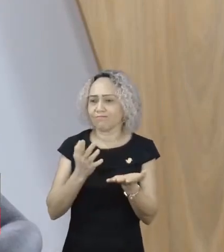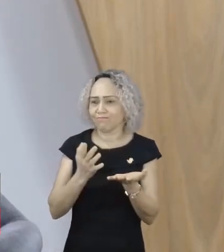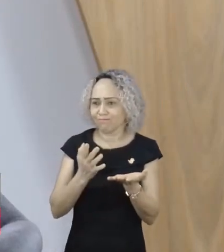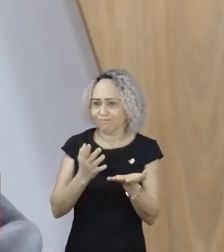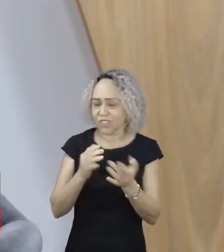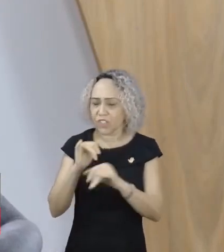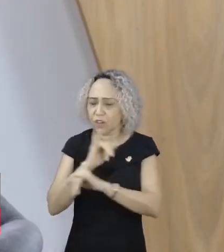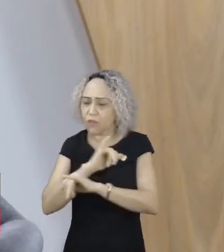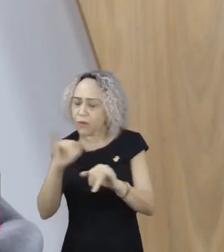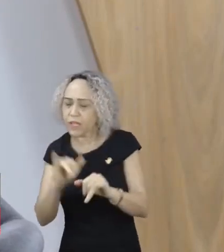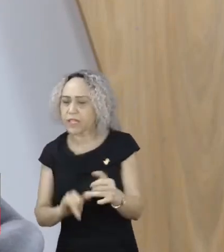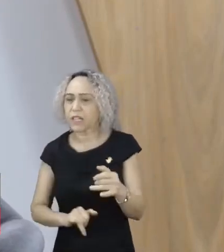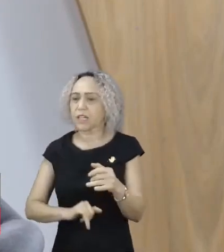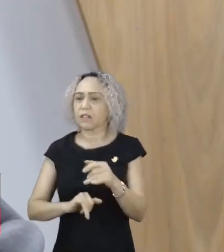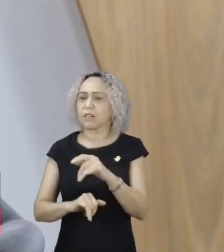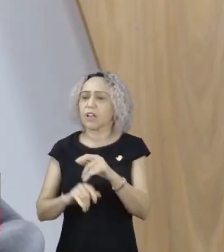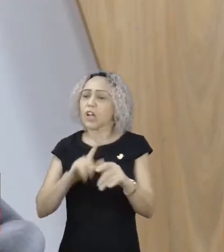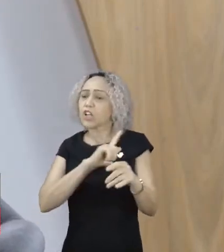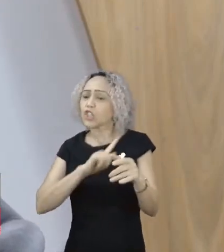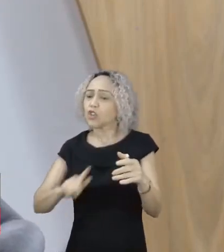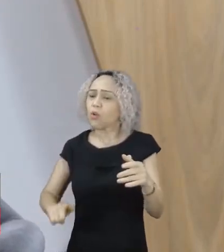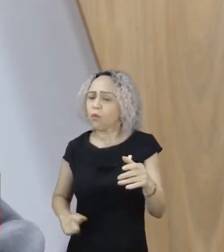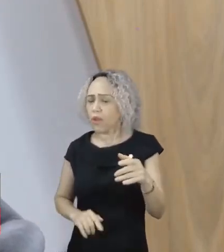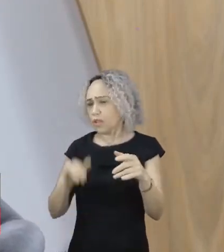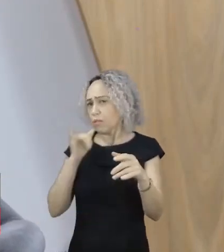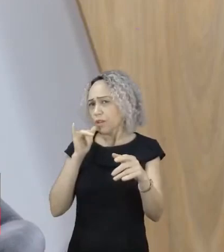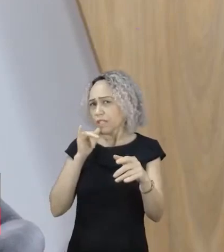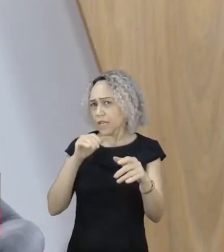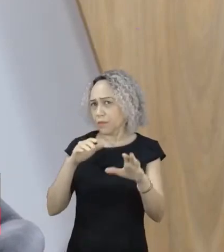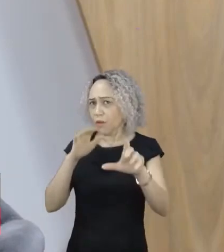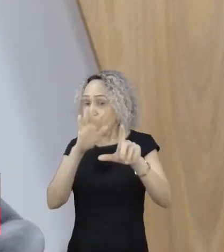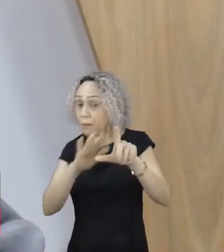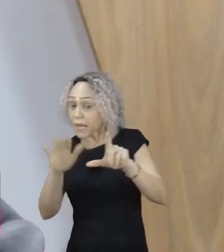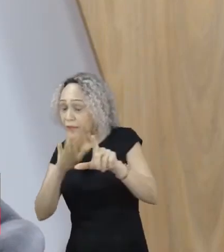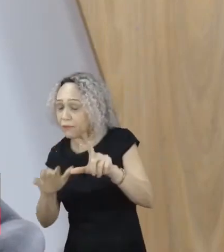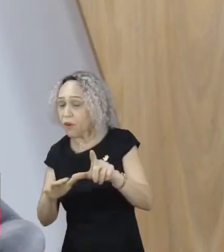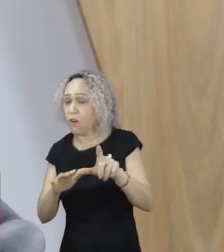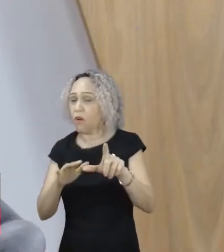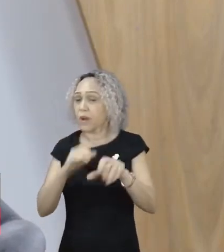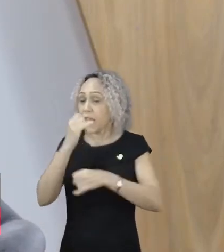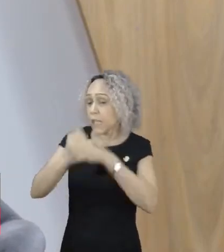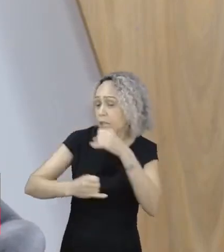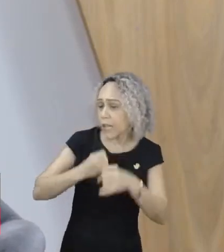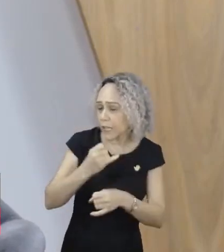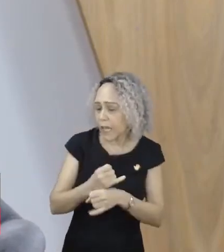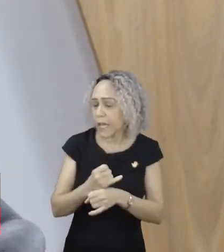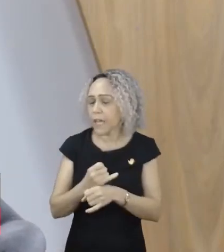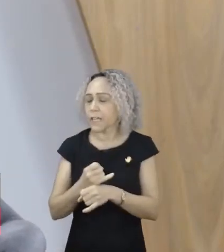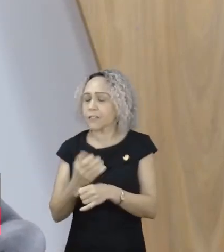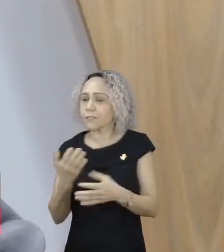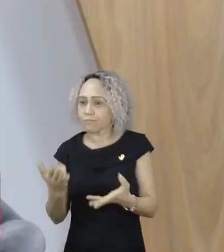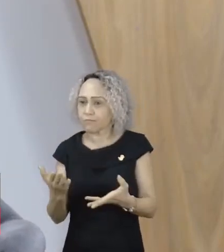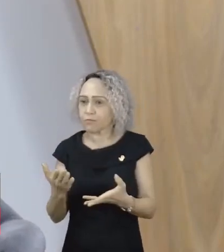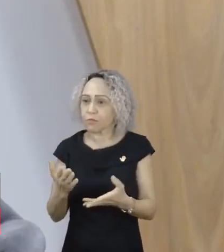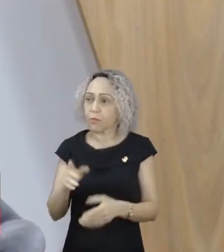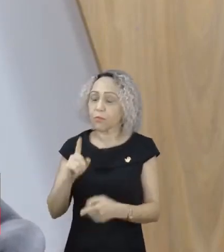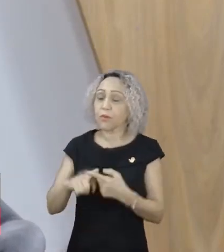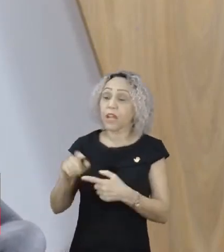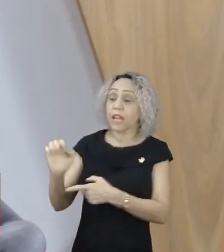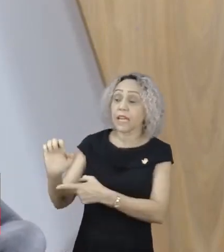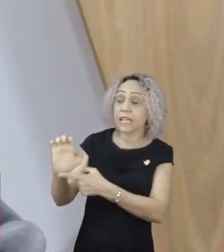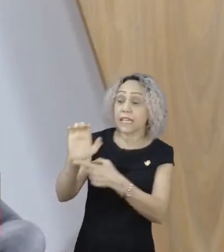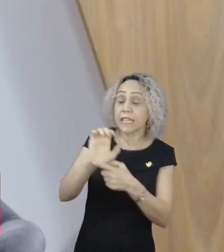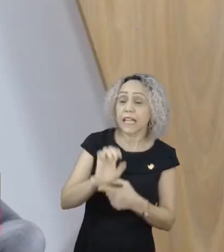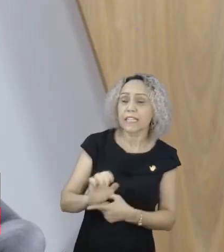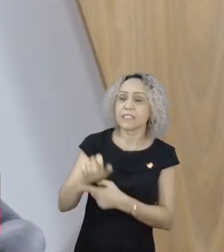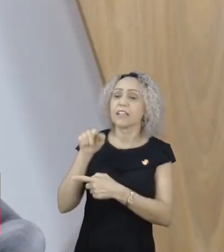levar nossas experiências para o Estado, para eles também aproveitar as experiências deles e fazer uma transformação naquele Estado. E, por